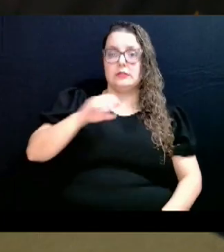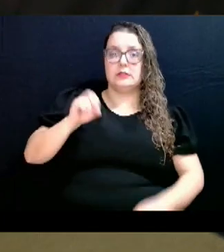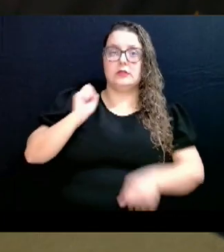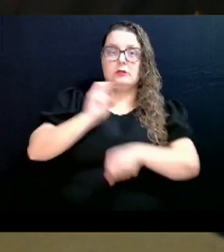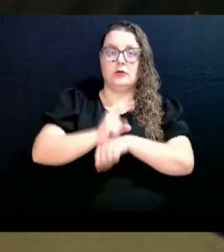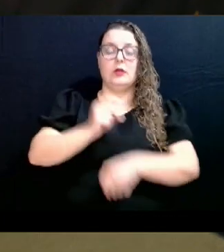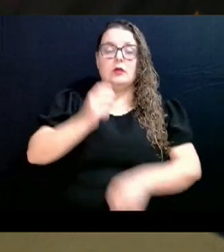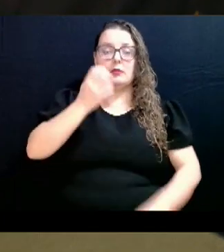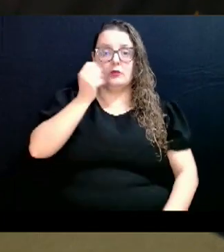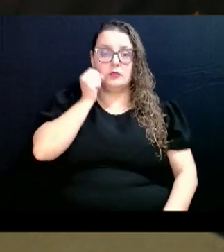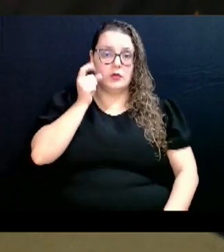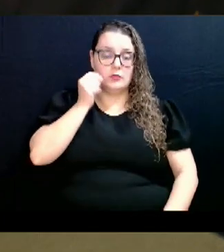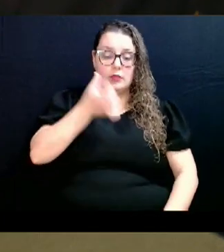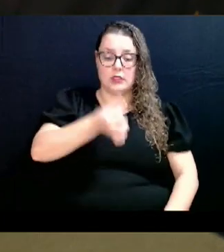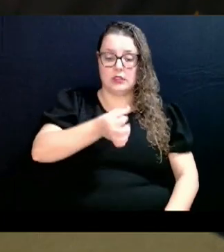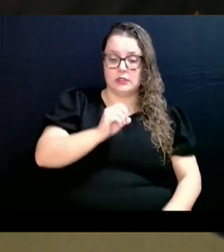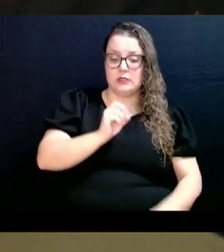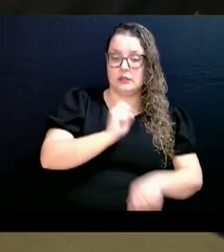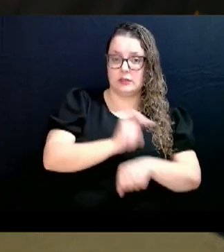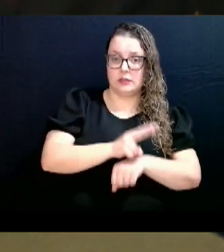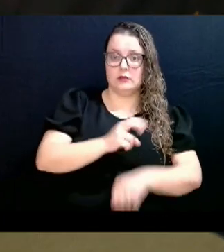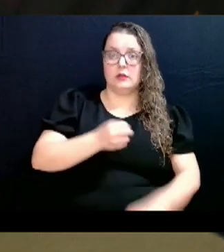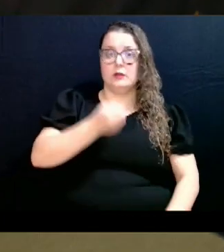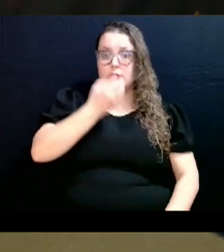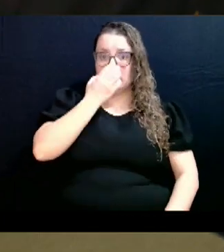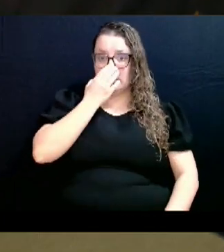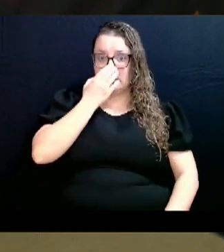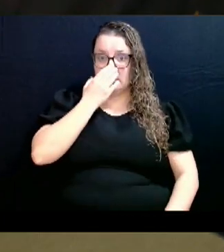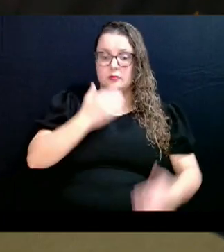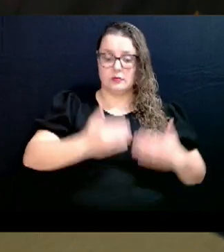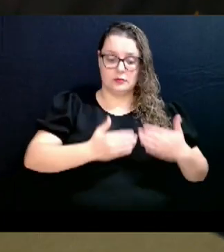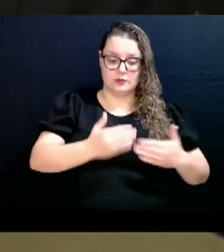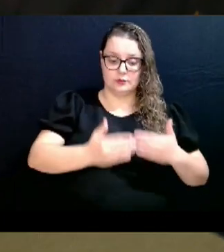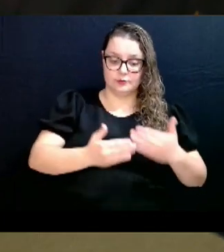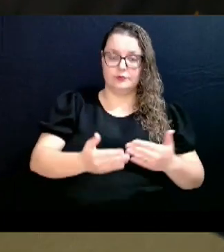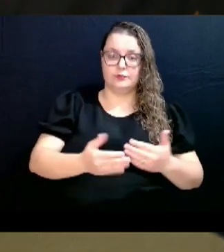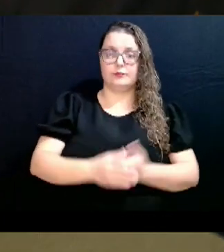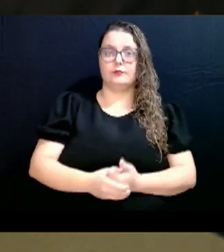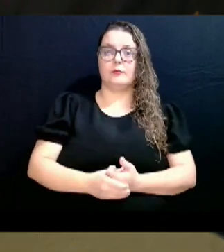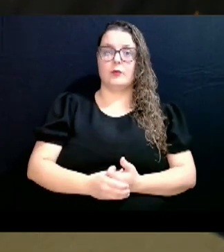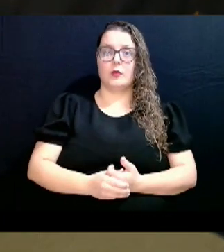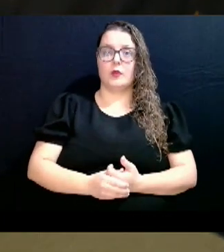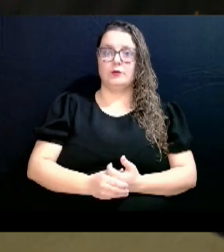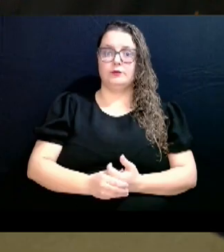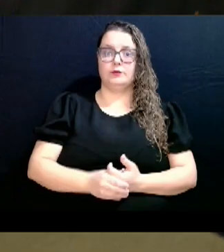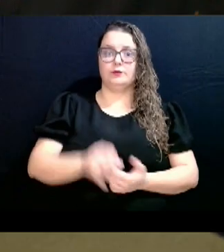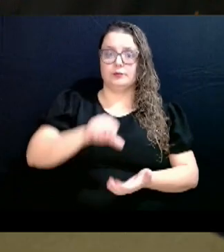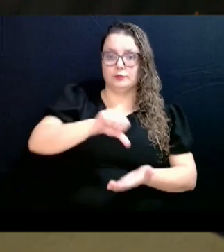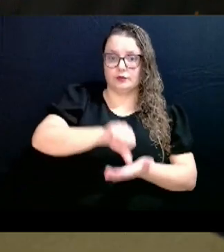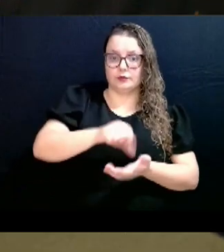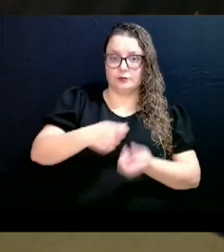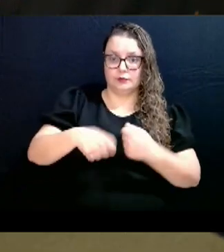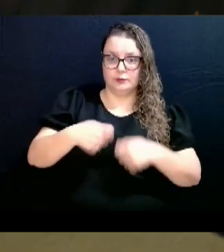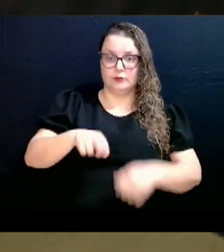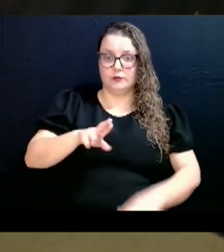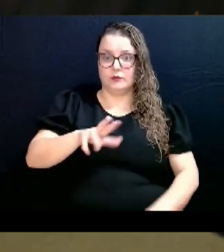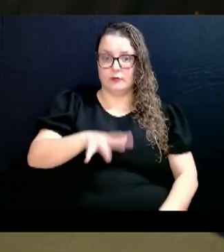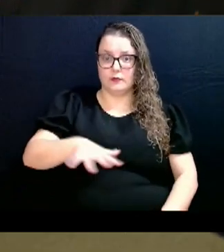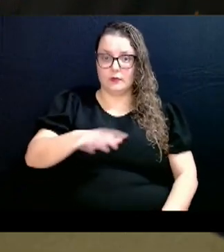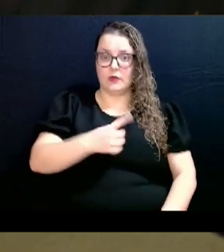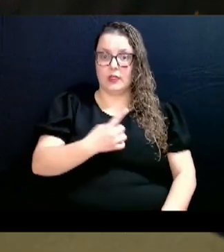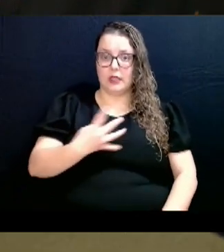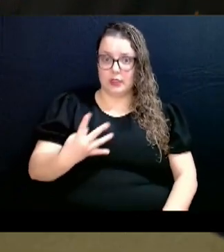para cães. Os procedimentos estão sendo, aliás, realizados na sede da Administração Regional 14, na